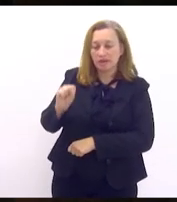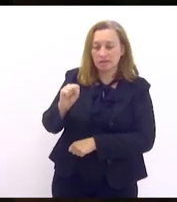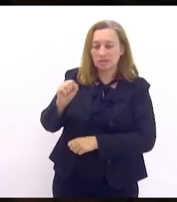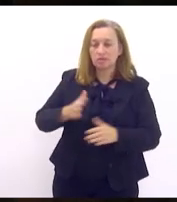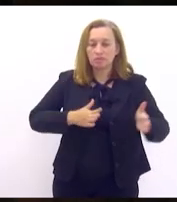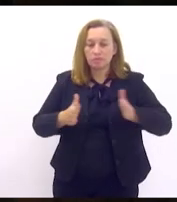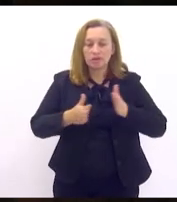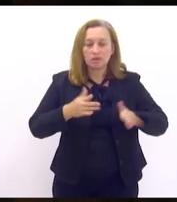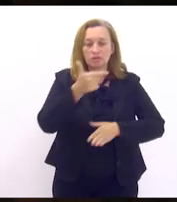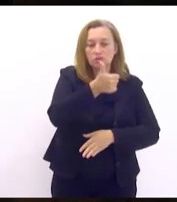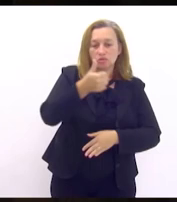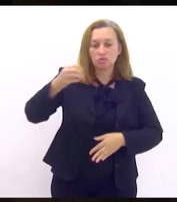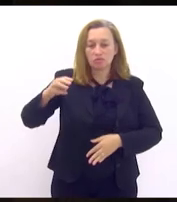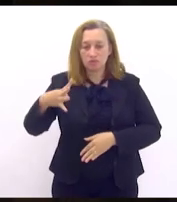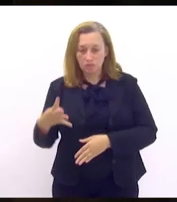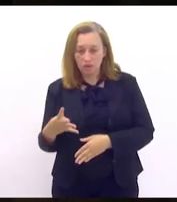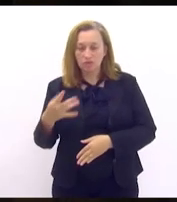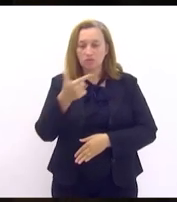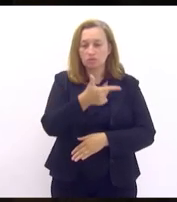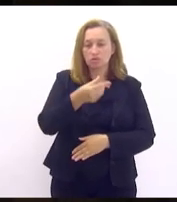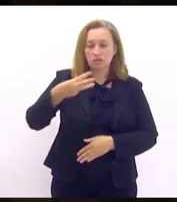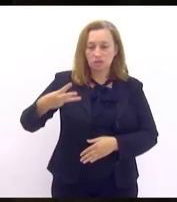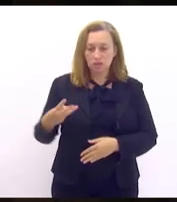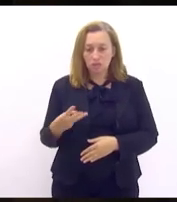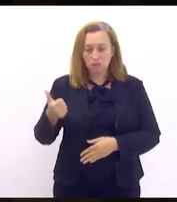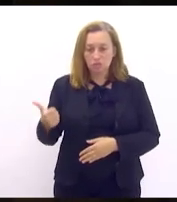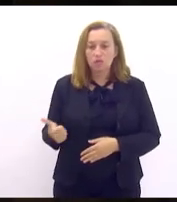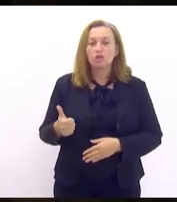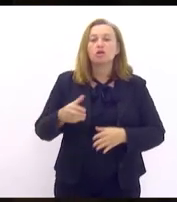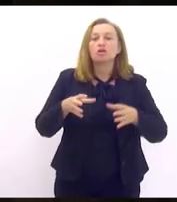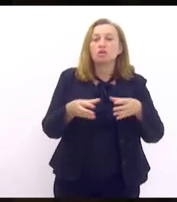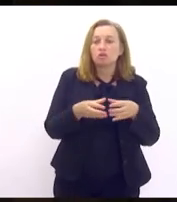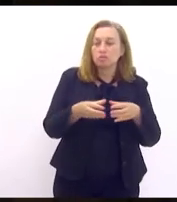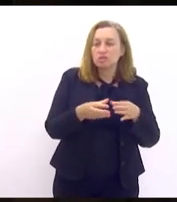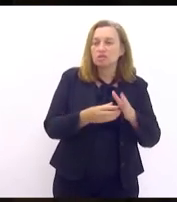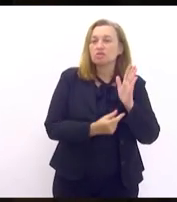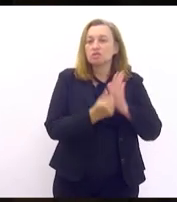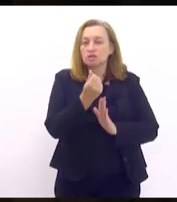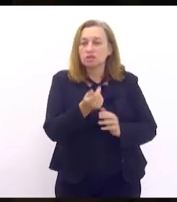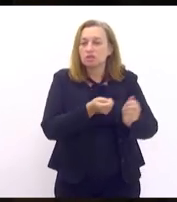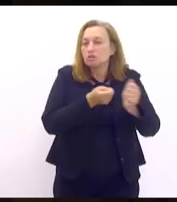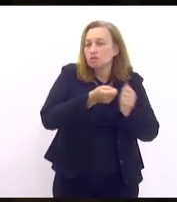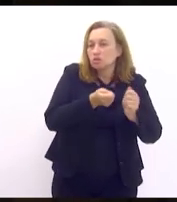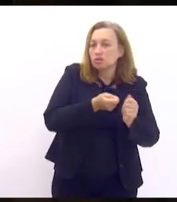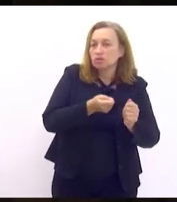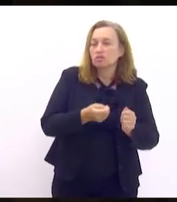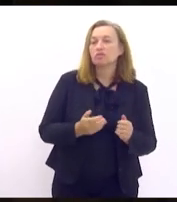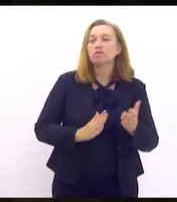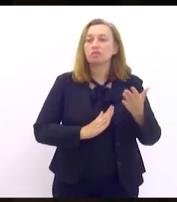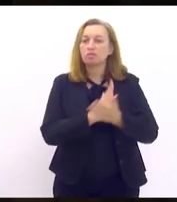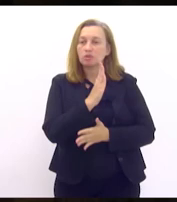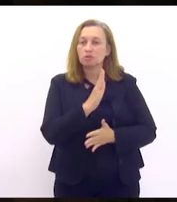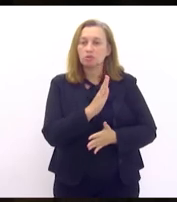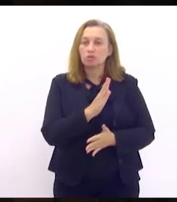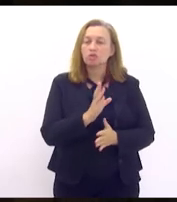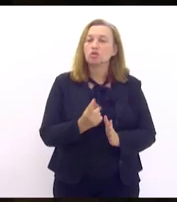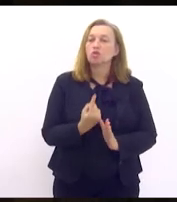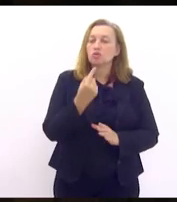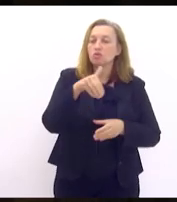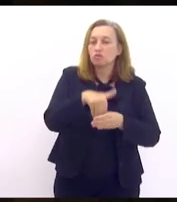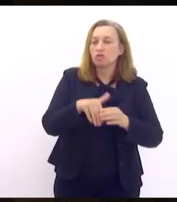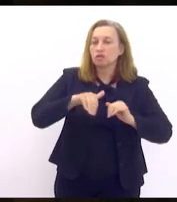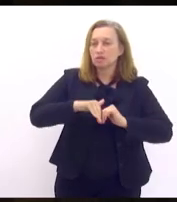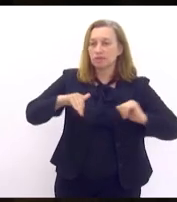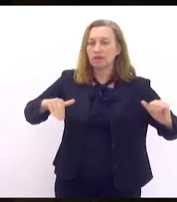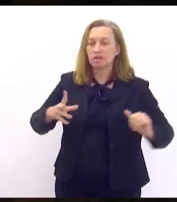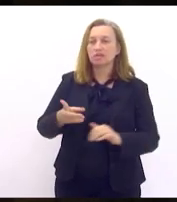de 2024 e 2031. Pareceres da Comissão de Orçamento, Finanças, Fiscalização Financeira e Controle favorável, com voto em